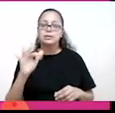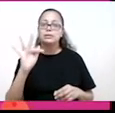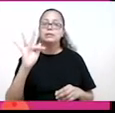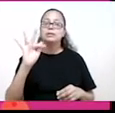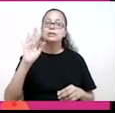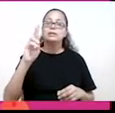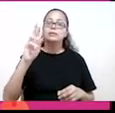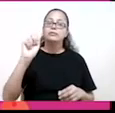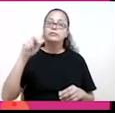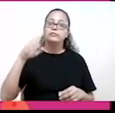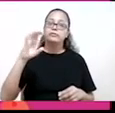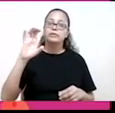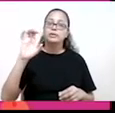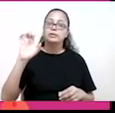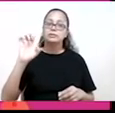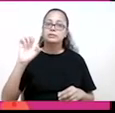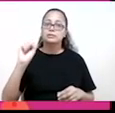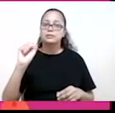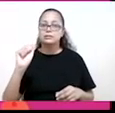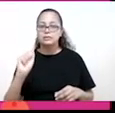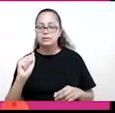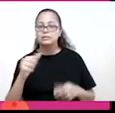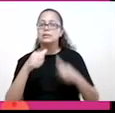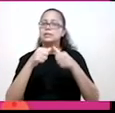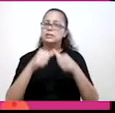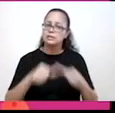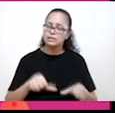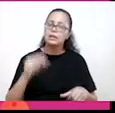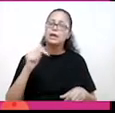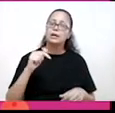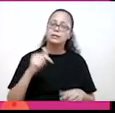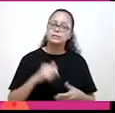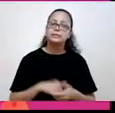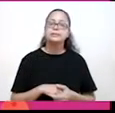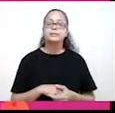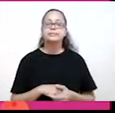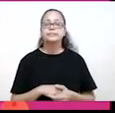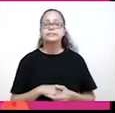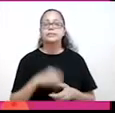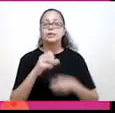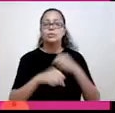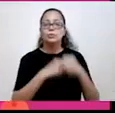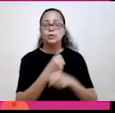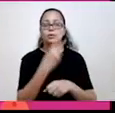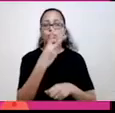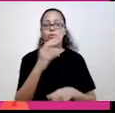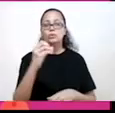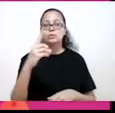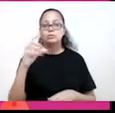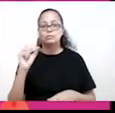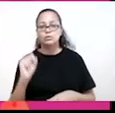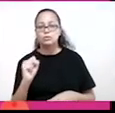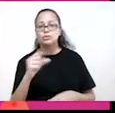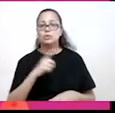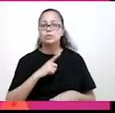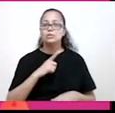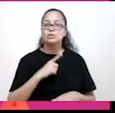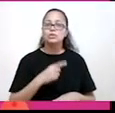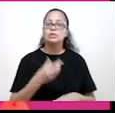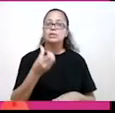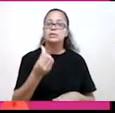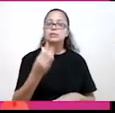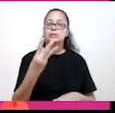Sul. Em 2018, havia mais de 635 milhões de habitantes na América Latina. E o curioso é que